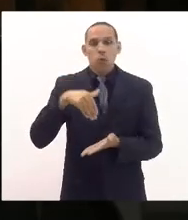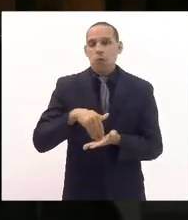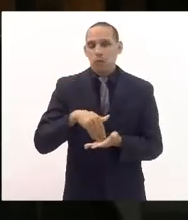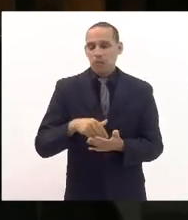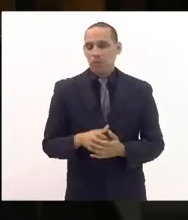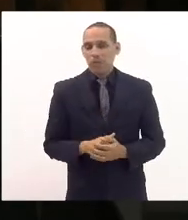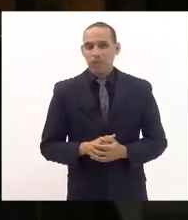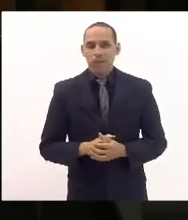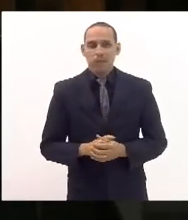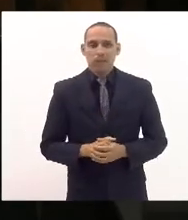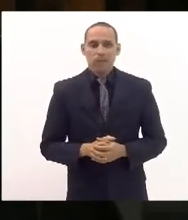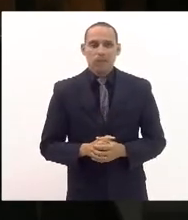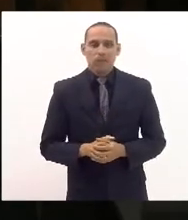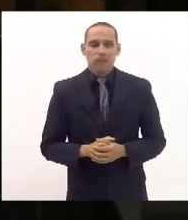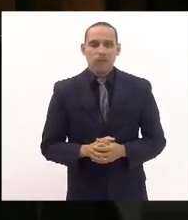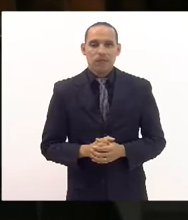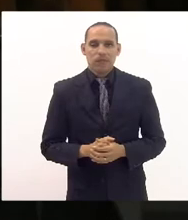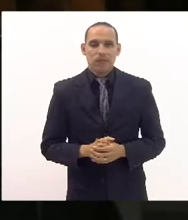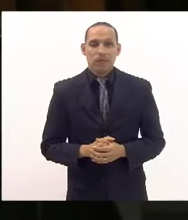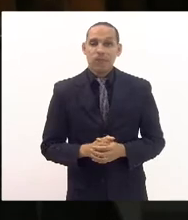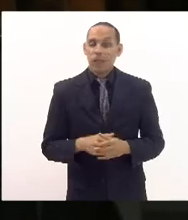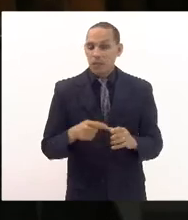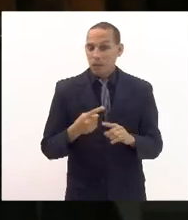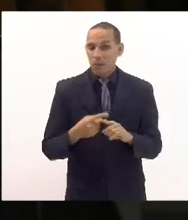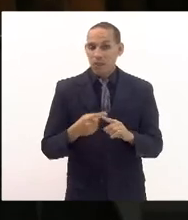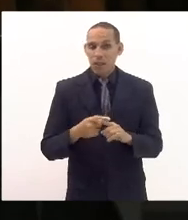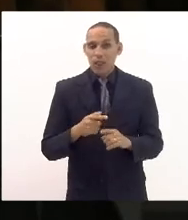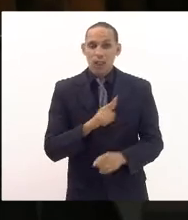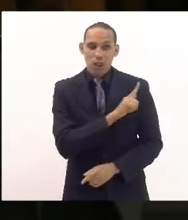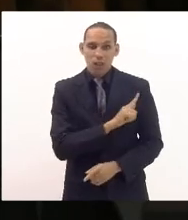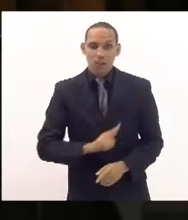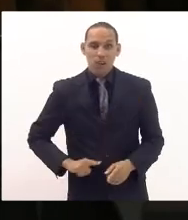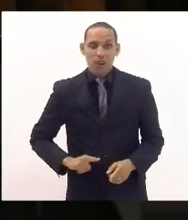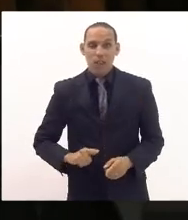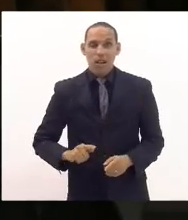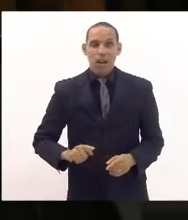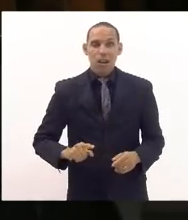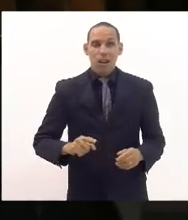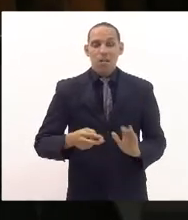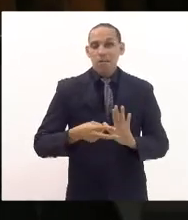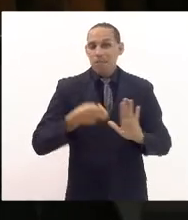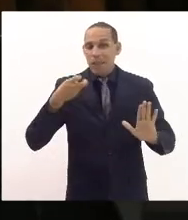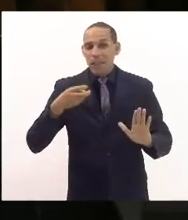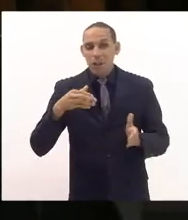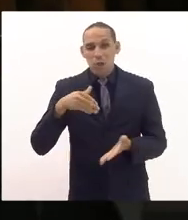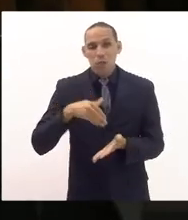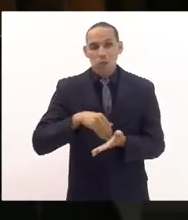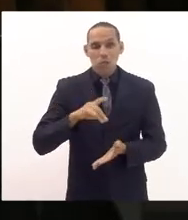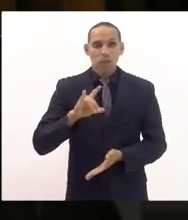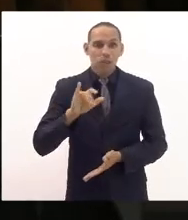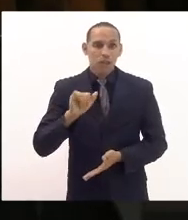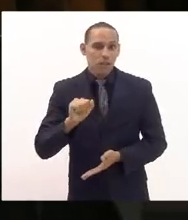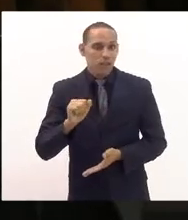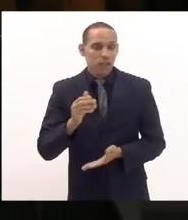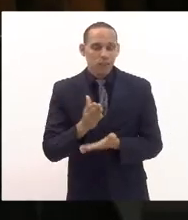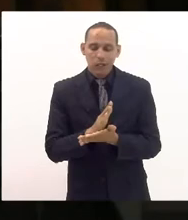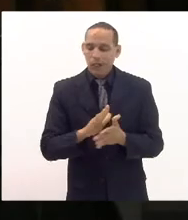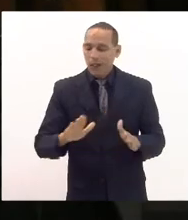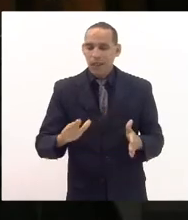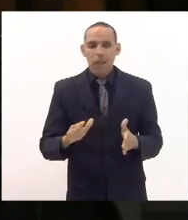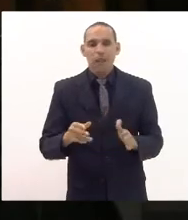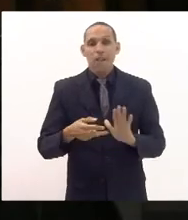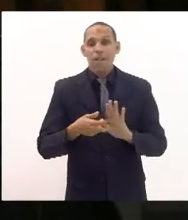última e até porque o seu Governador vê tá no último dia não teriam mais tempo para